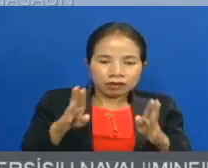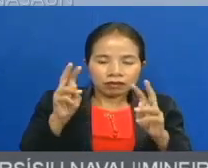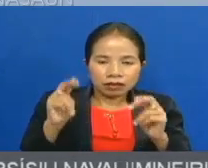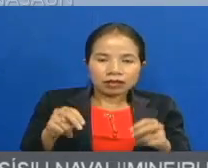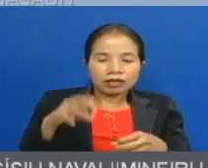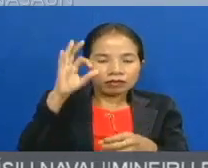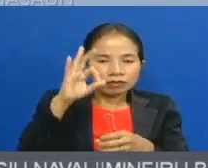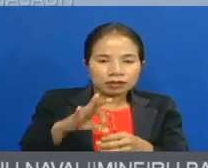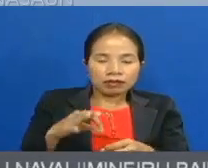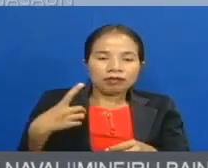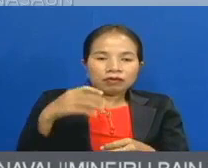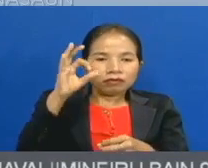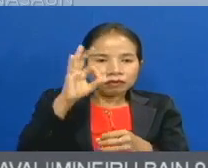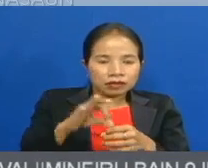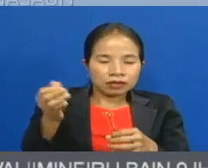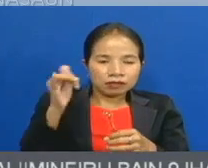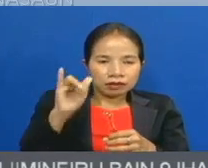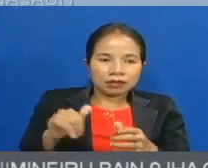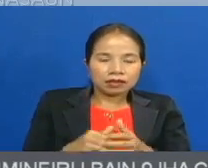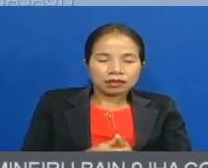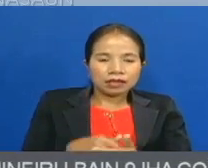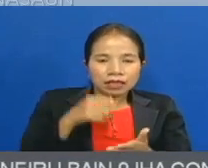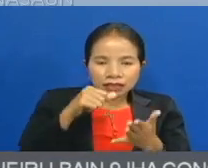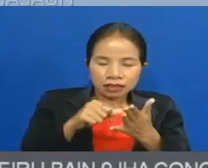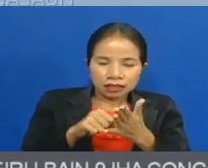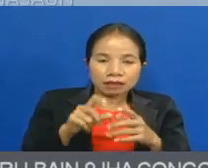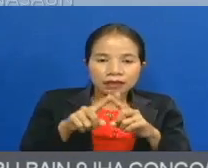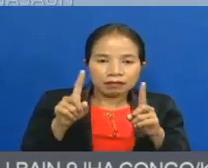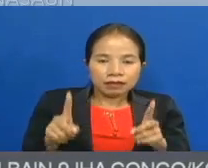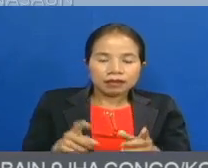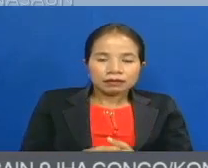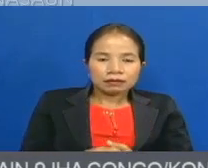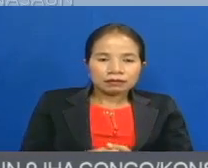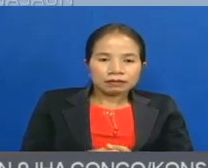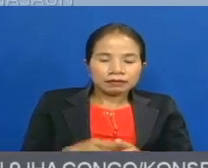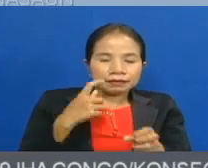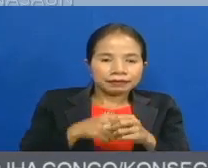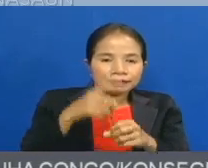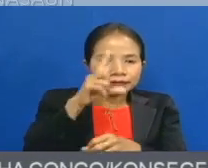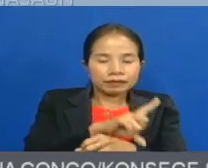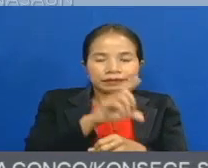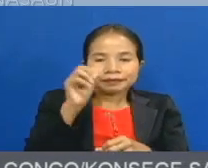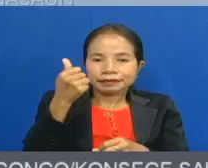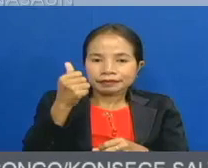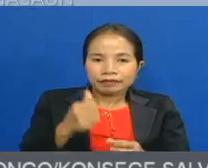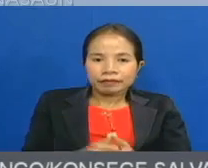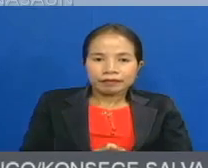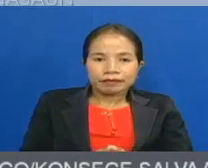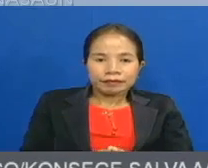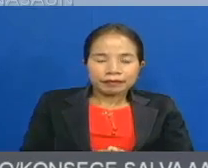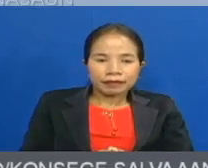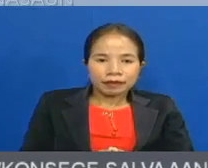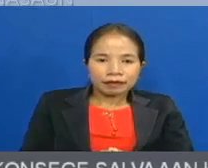votação. Votação ba sire ne recursu. Mas, prazo 10 dias, ne, ia